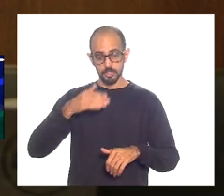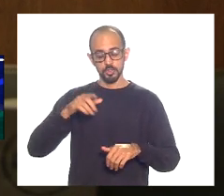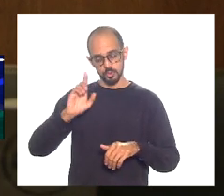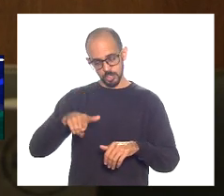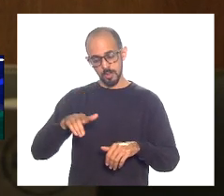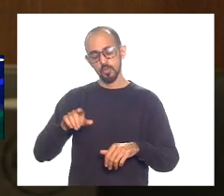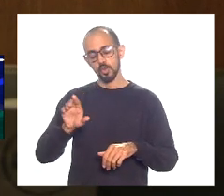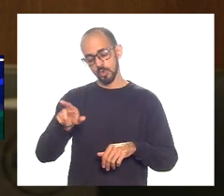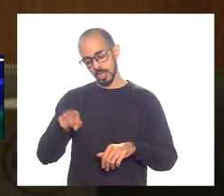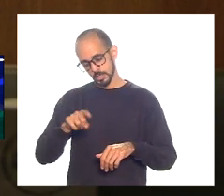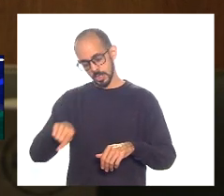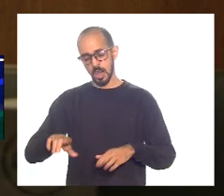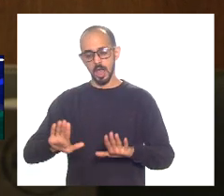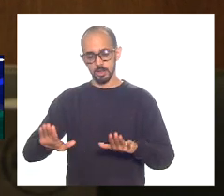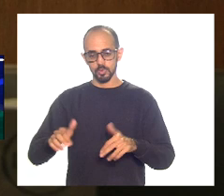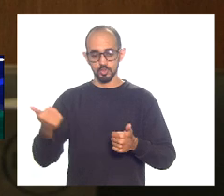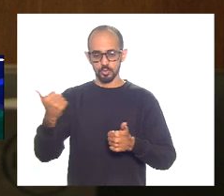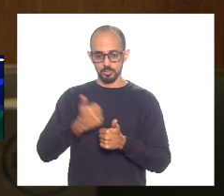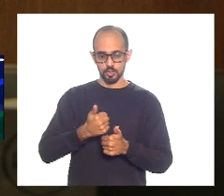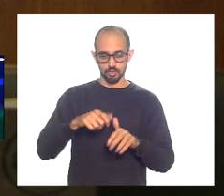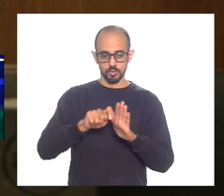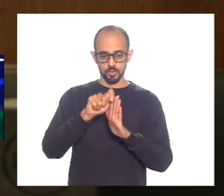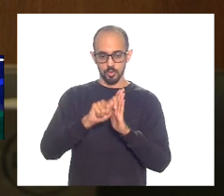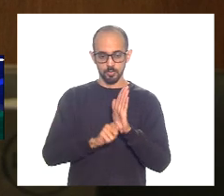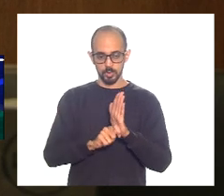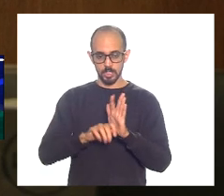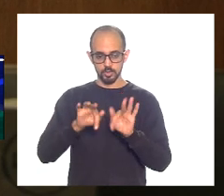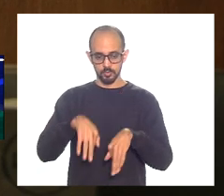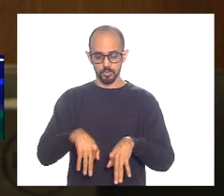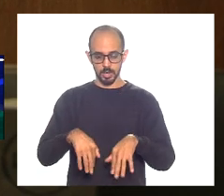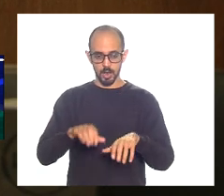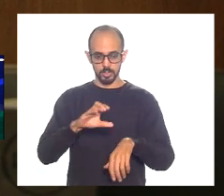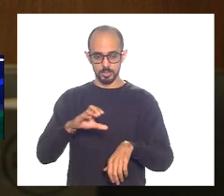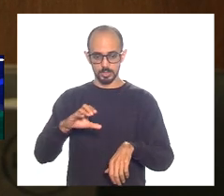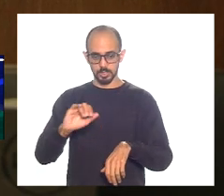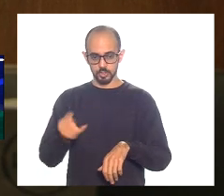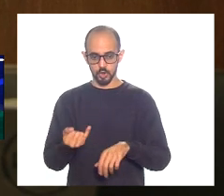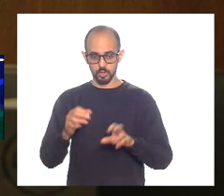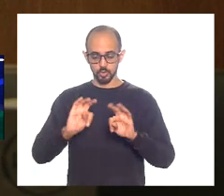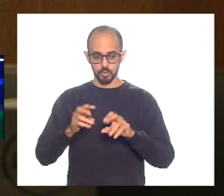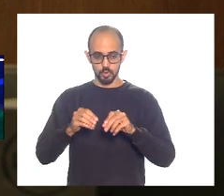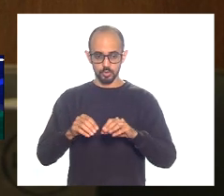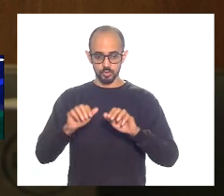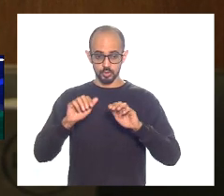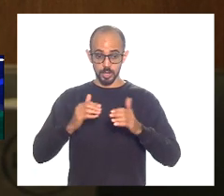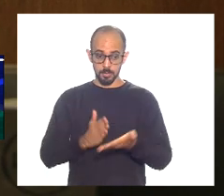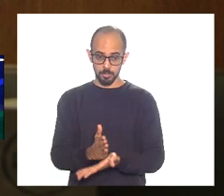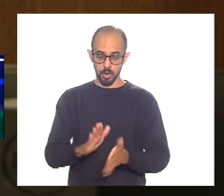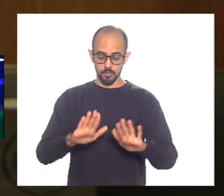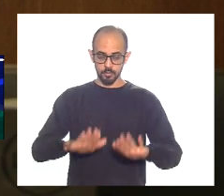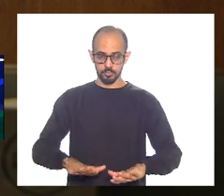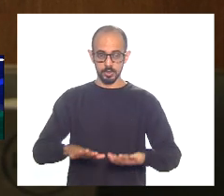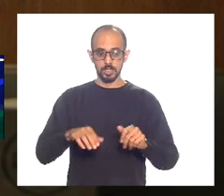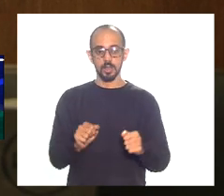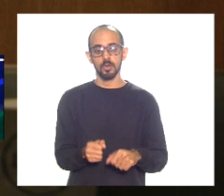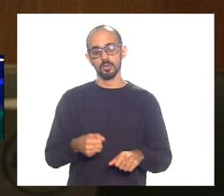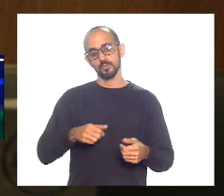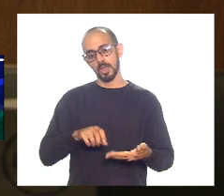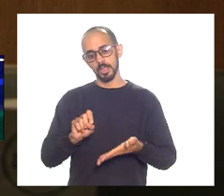votar substitutivo conforme a final da redação da CCJ. Seus que aprovam permaneçam como estão, aprovado, vai